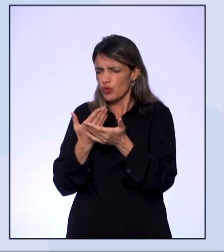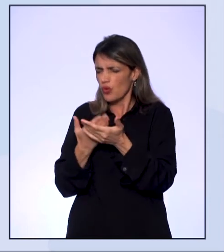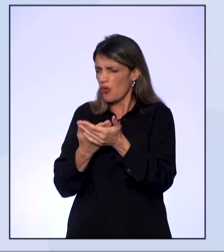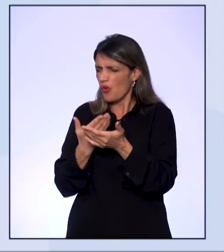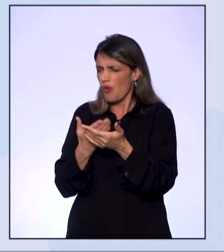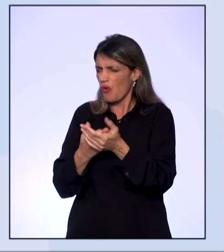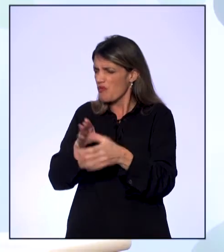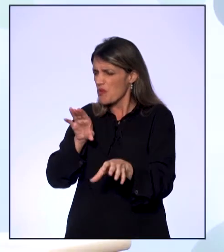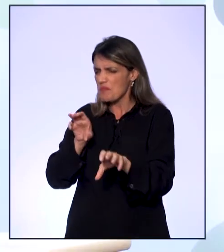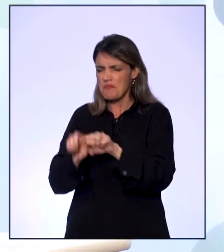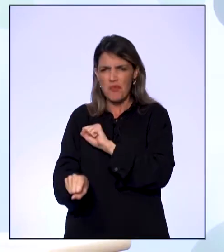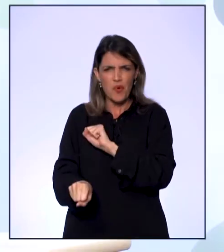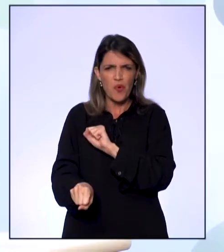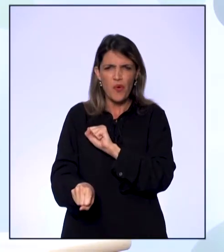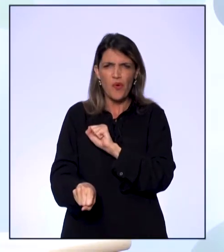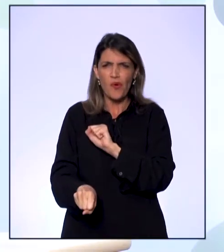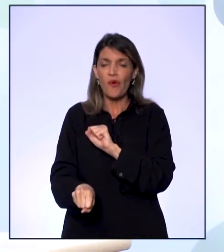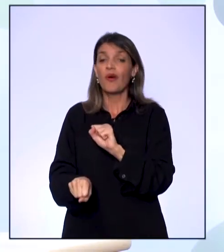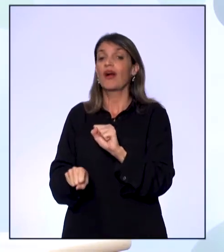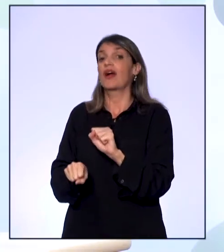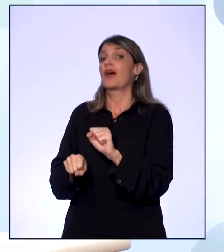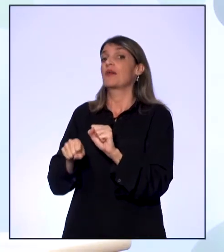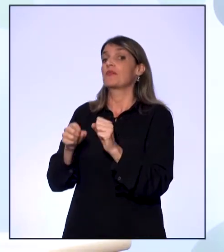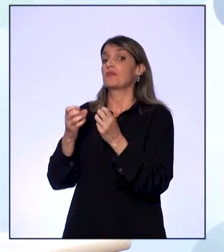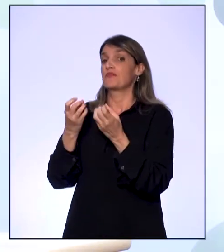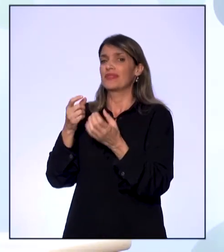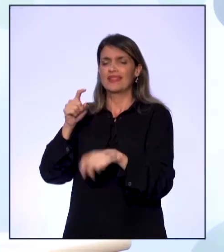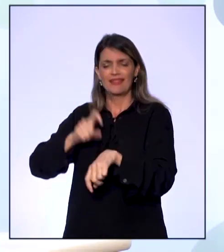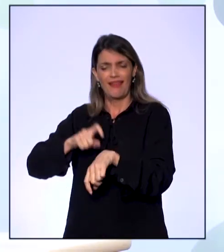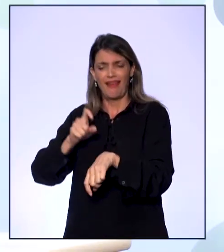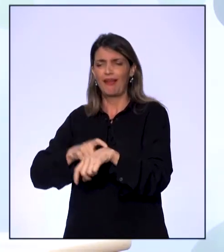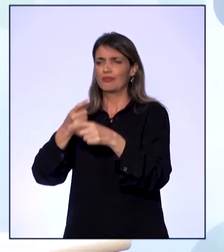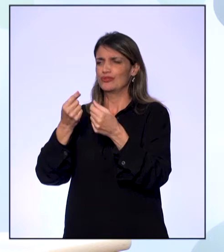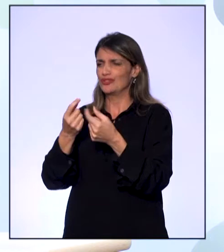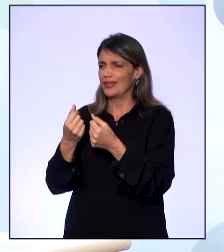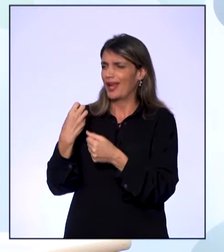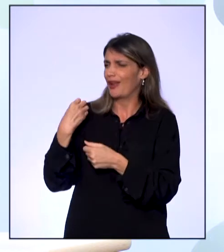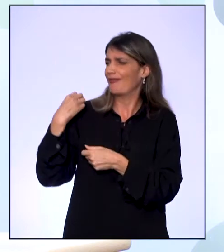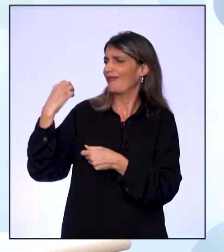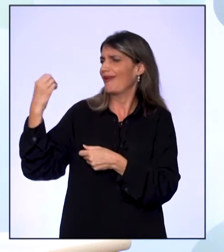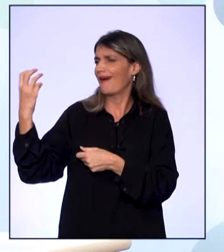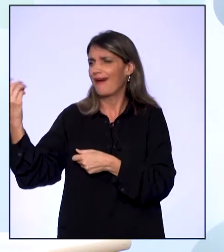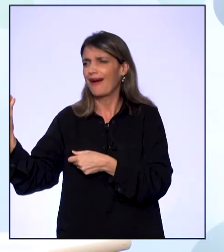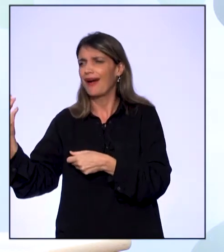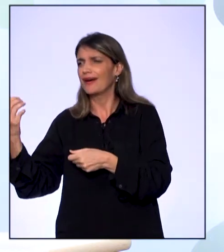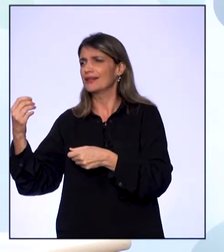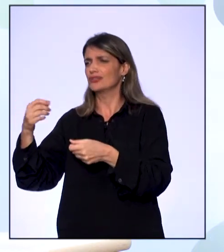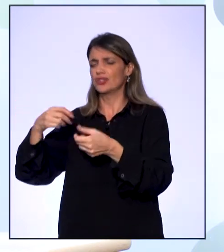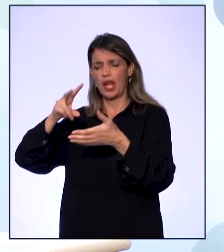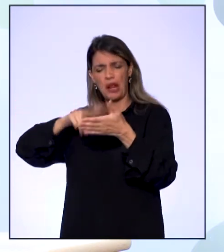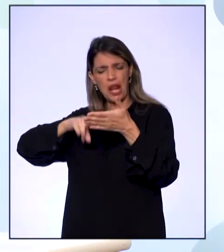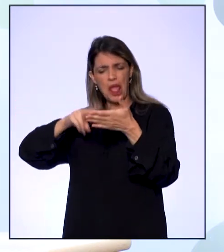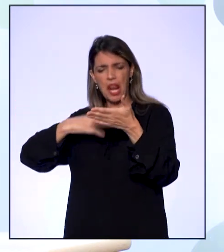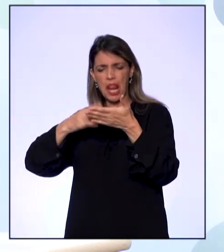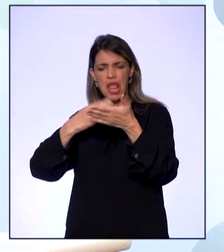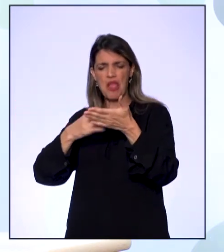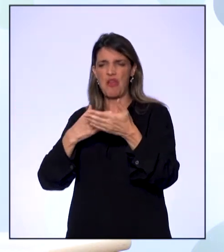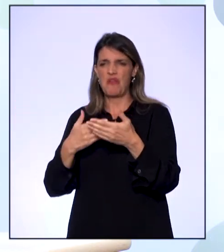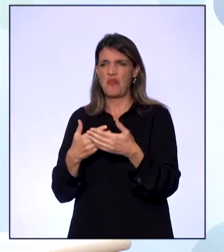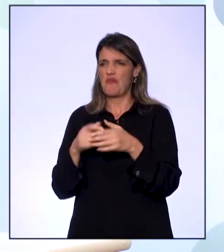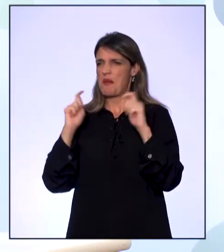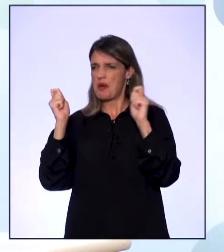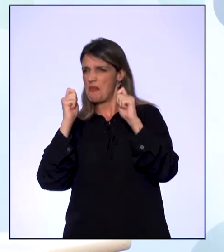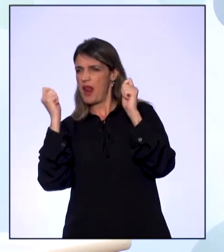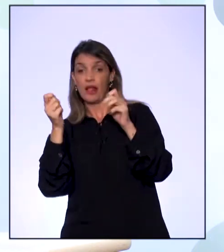vida toda, ou consumiu a vida toda dele, tempo, dinheiro, viagens, horas lendo livros, não saindo para balada, ficando em